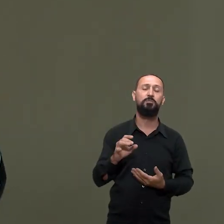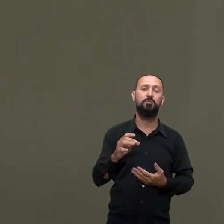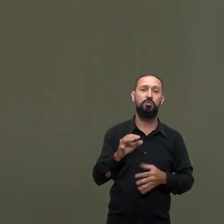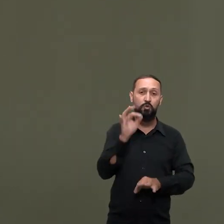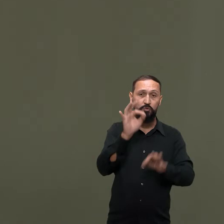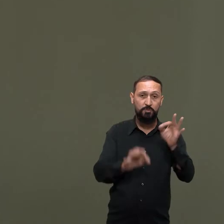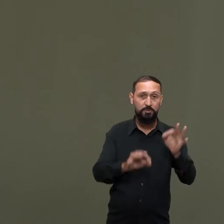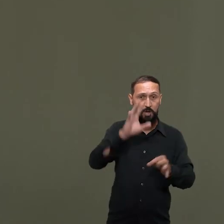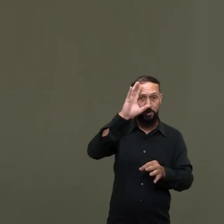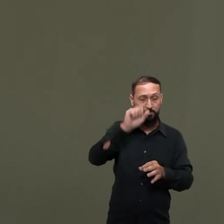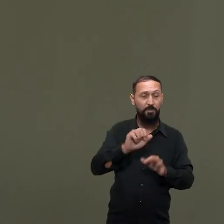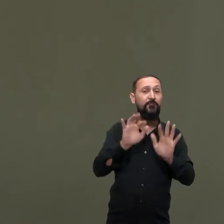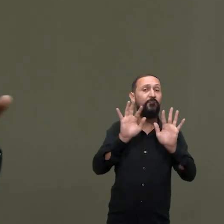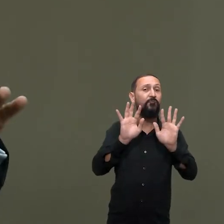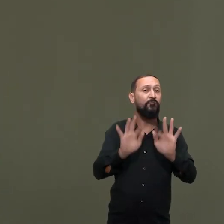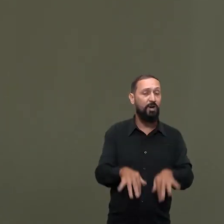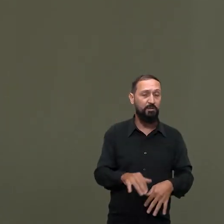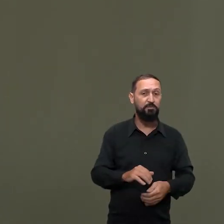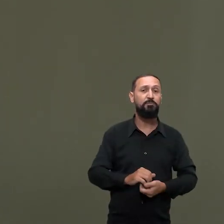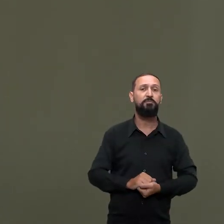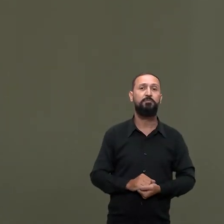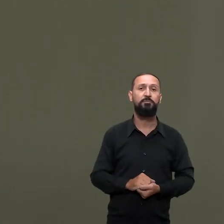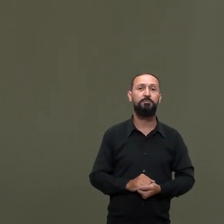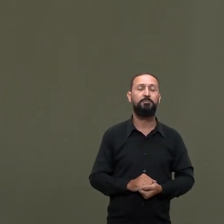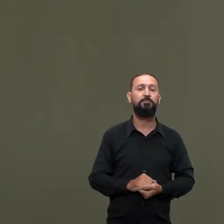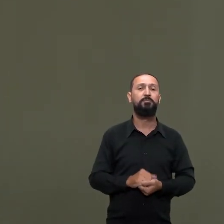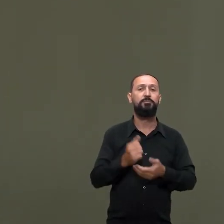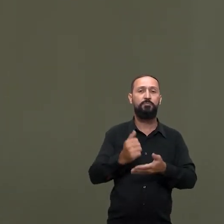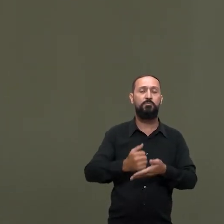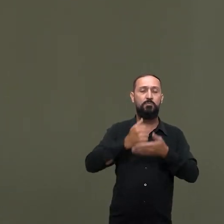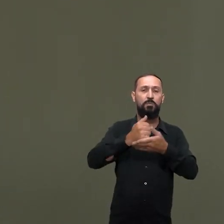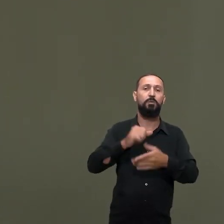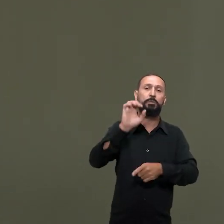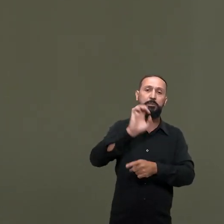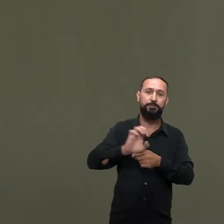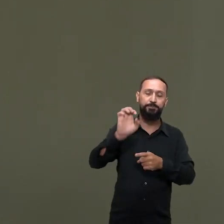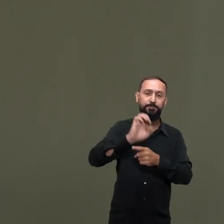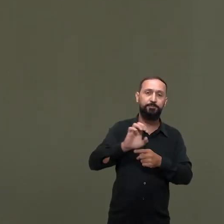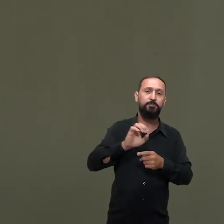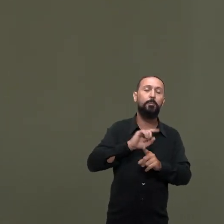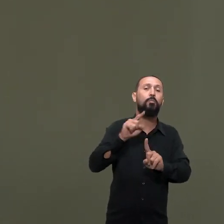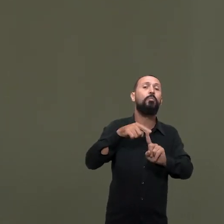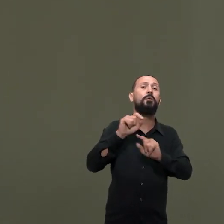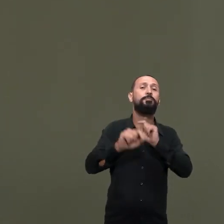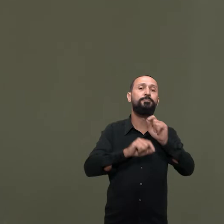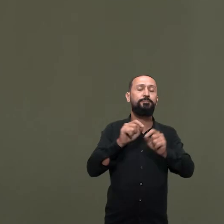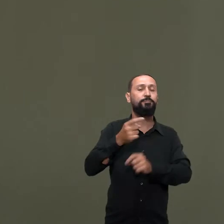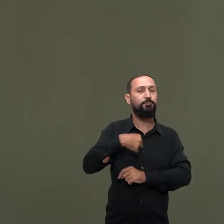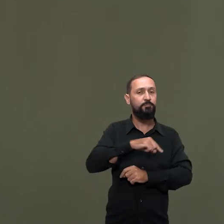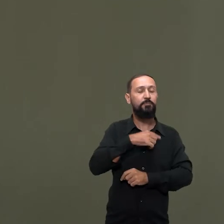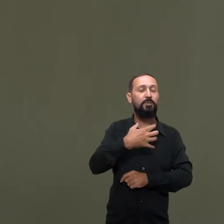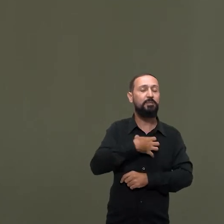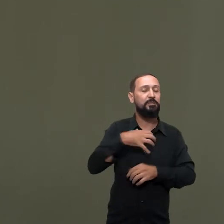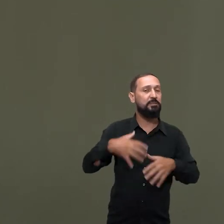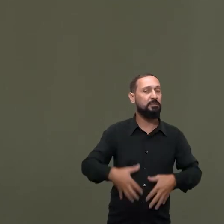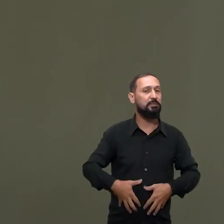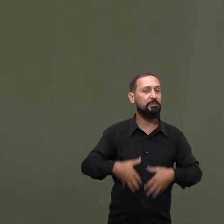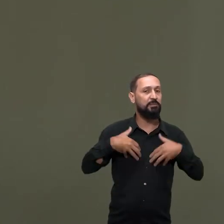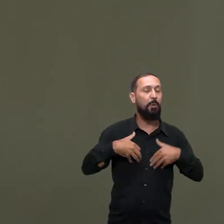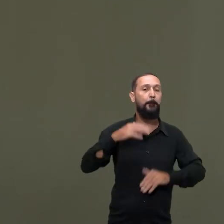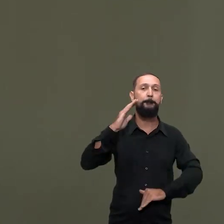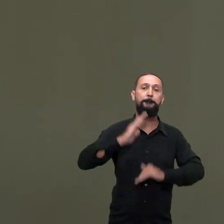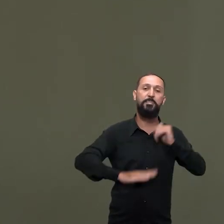o julgamento definitivo, né, já em favor do nosso Estado. Um motivo assim, de muita